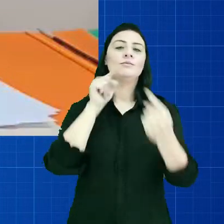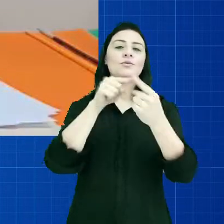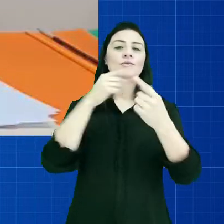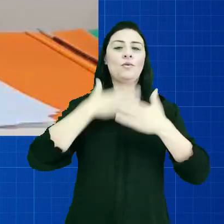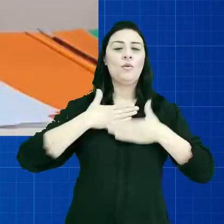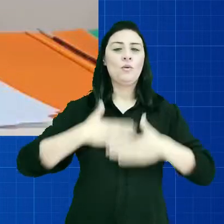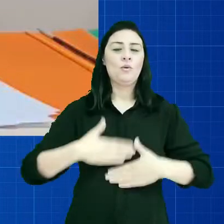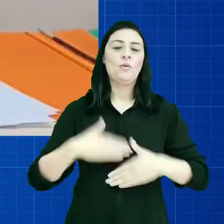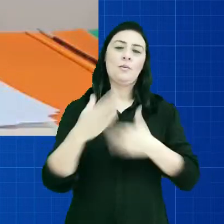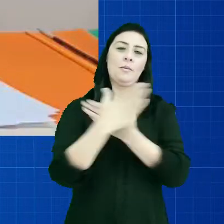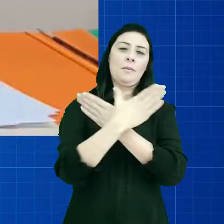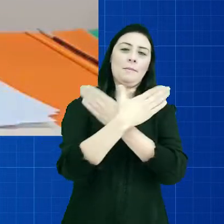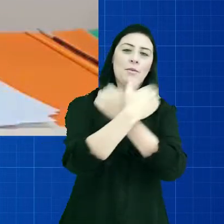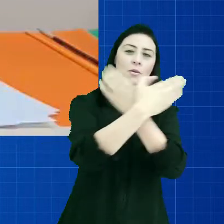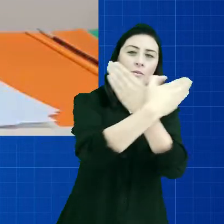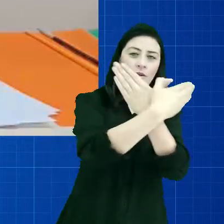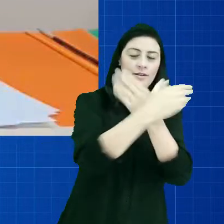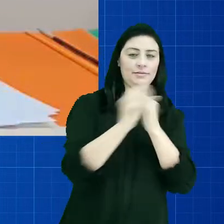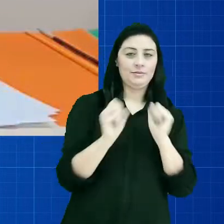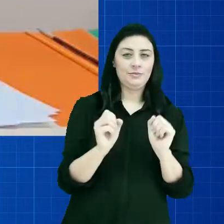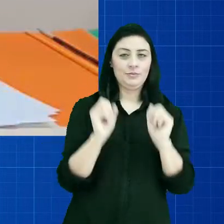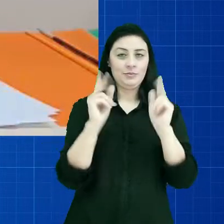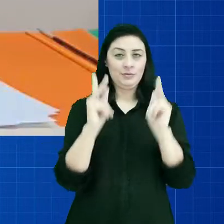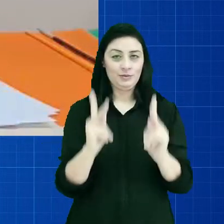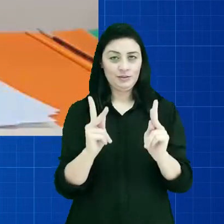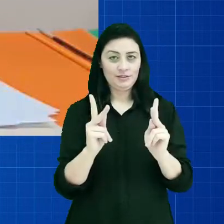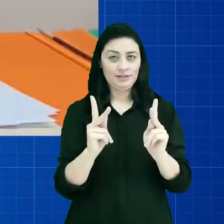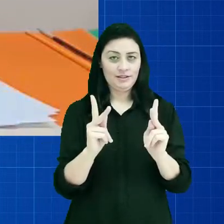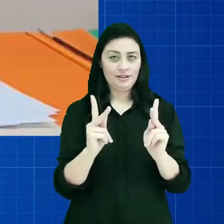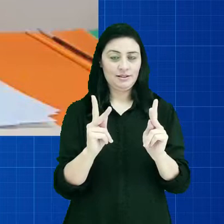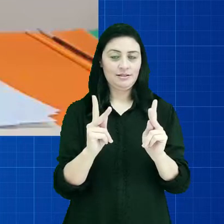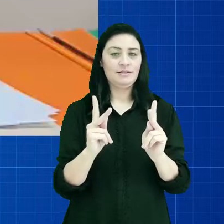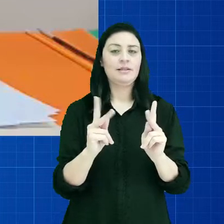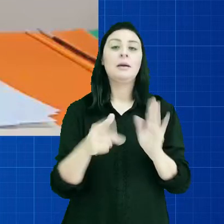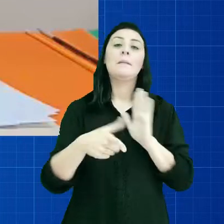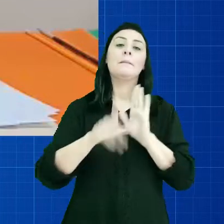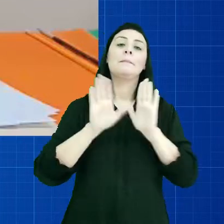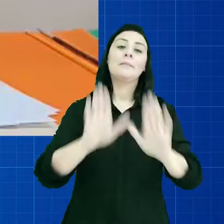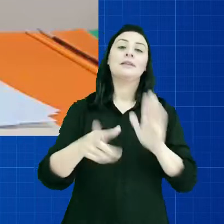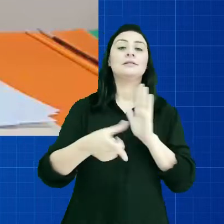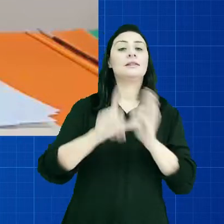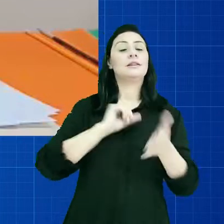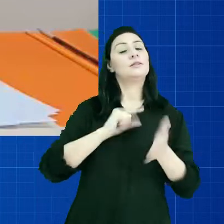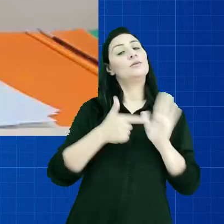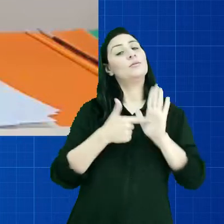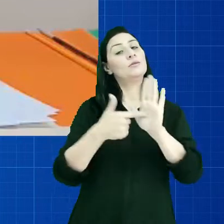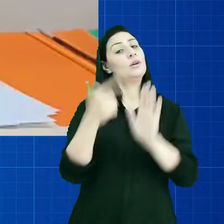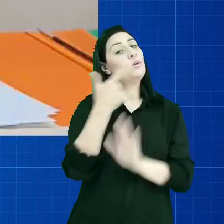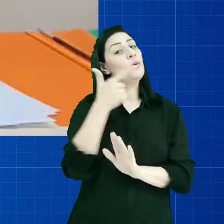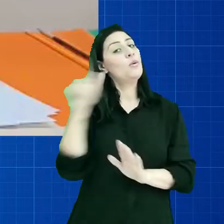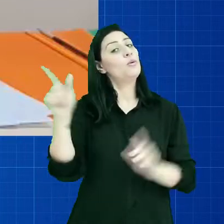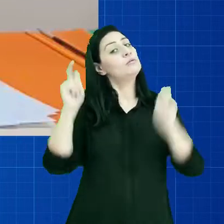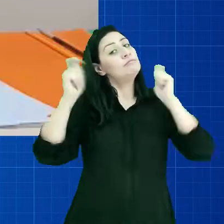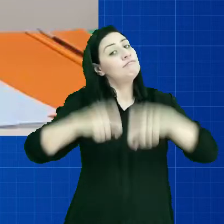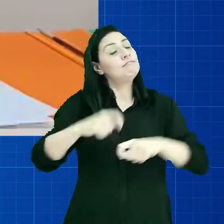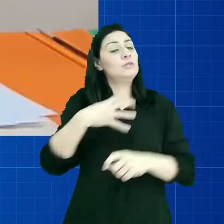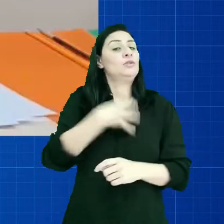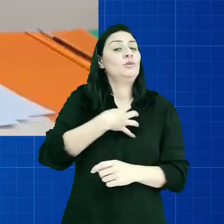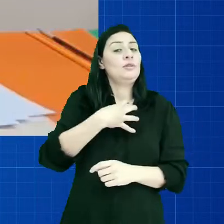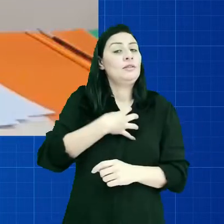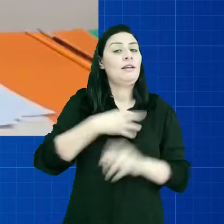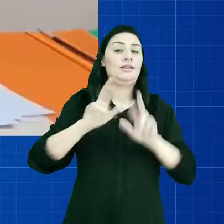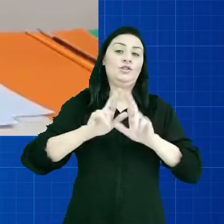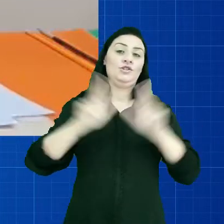corpo dessa borboleta, tá? Eu vou utilizar assim. Mas antes disso, eu vou mostrar uma outra possibilidade